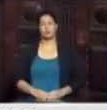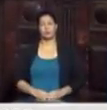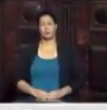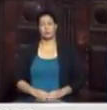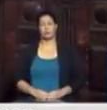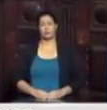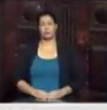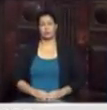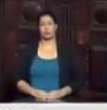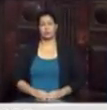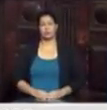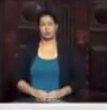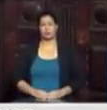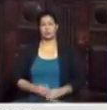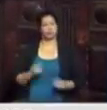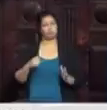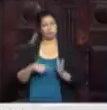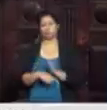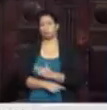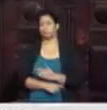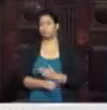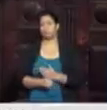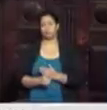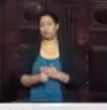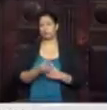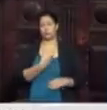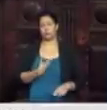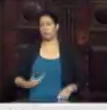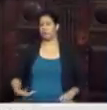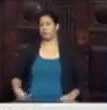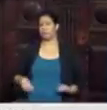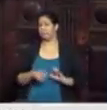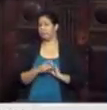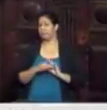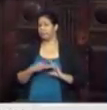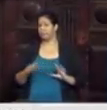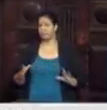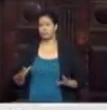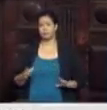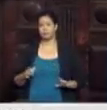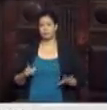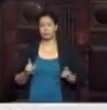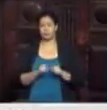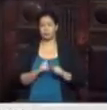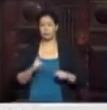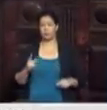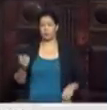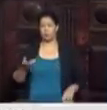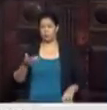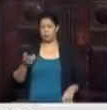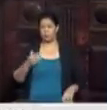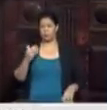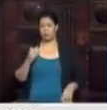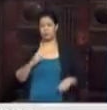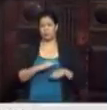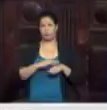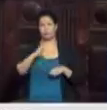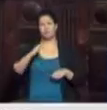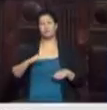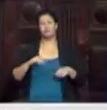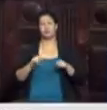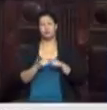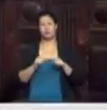não aprofundou o modelo liberal com a mesma velocidade, fez